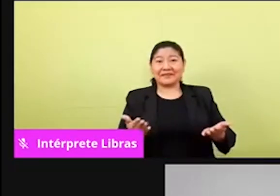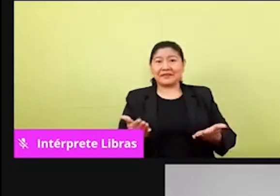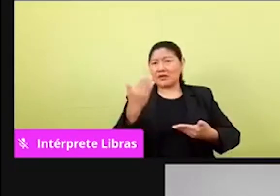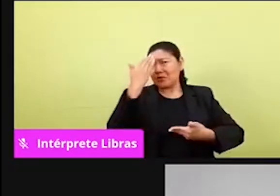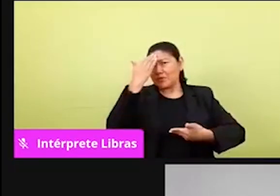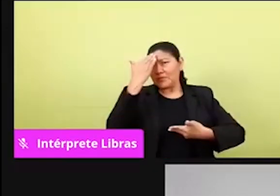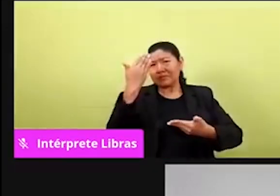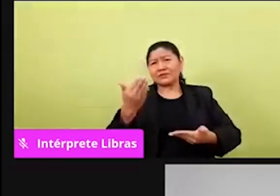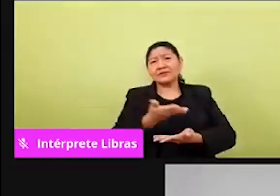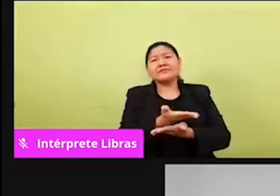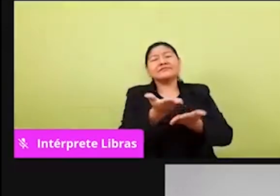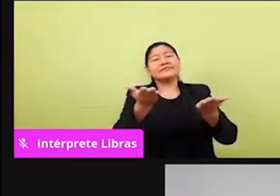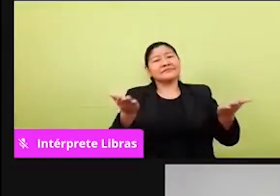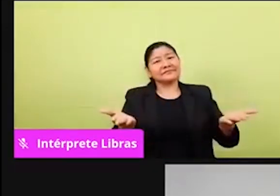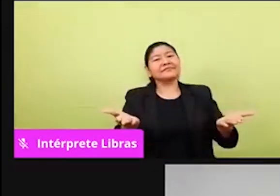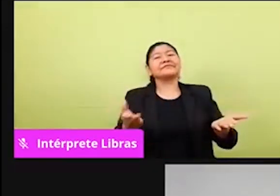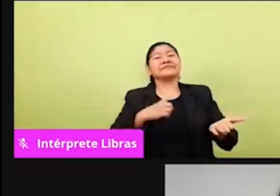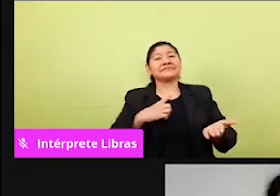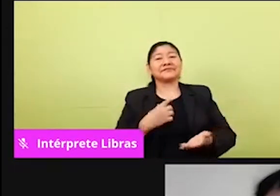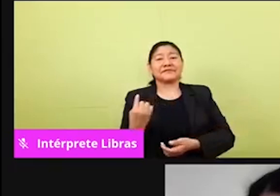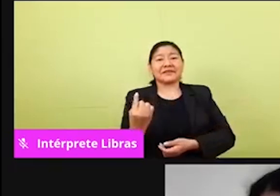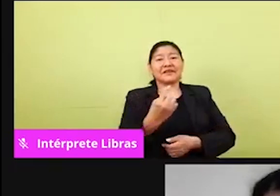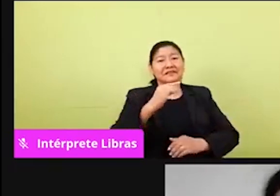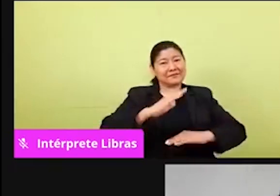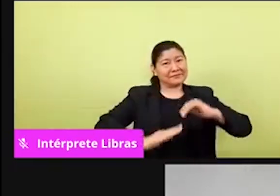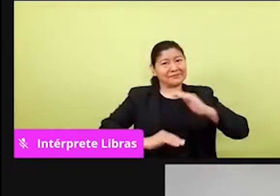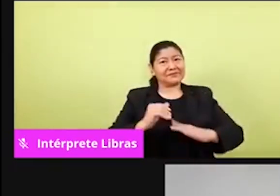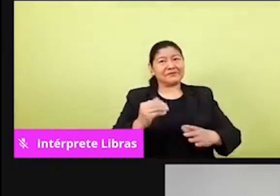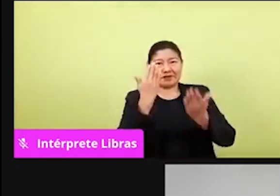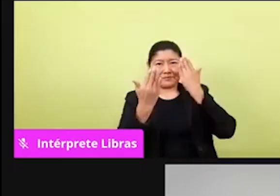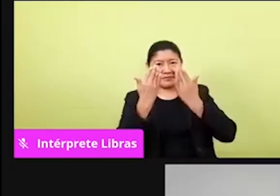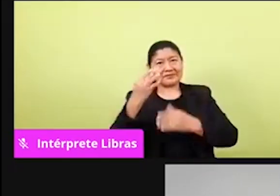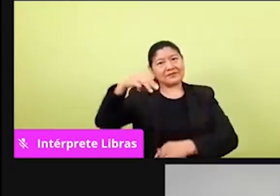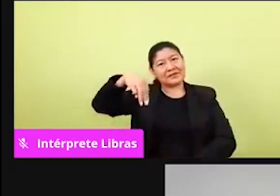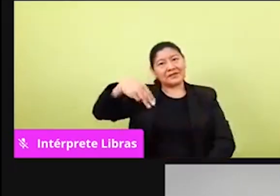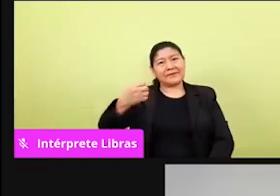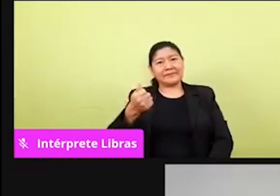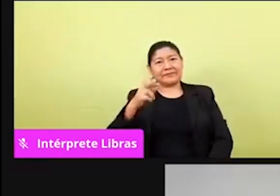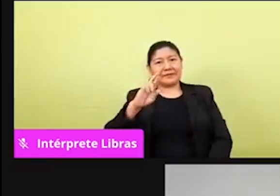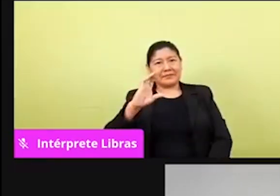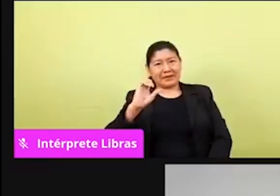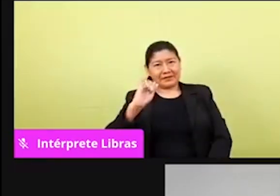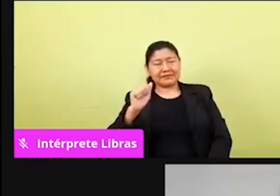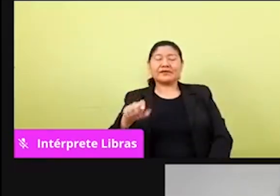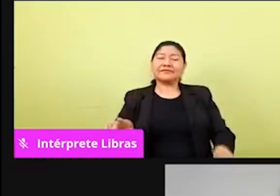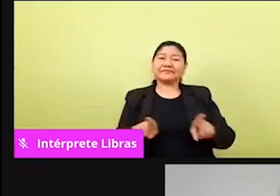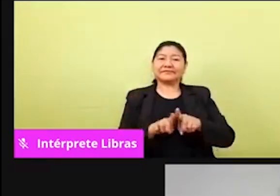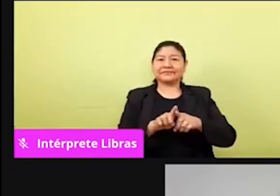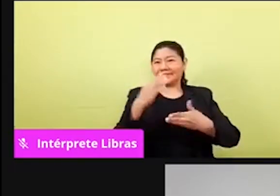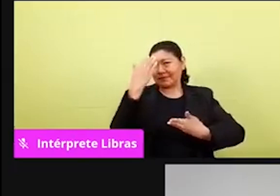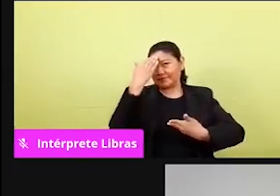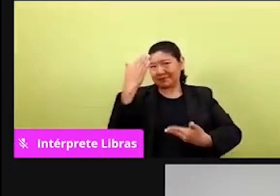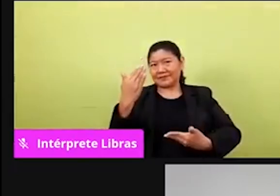obrigada, né, mais uma vez aí, Márcia. Obrigada aí, meninas, né, as intérpretes. Vamos abrir aí